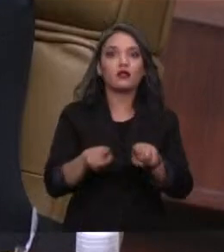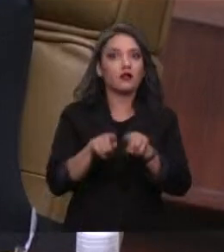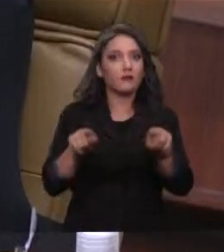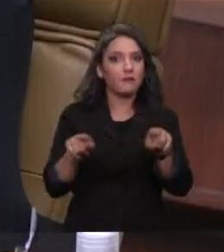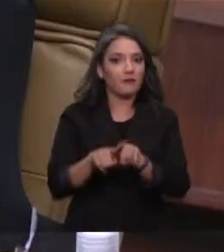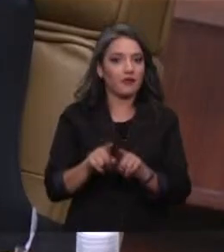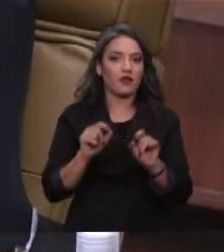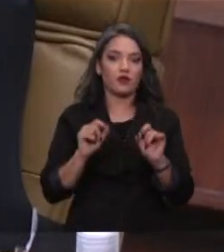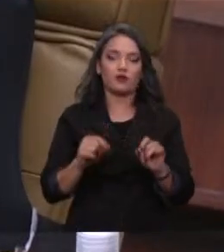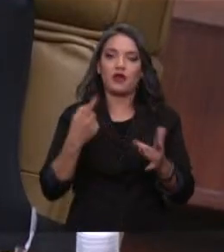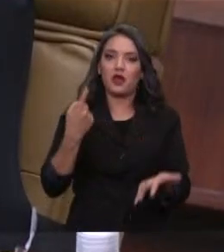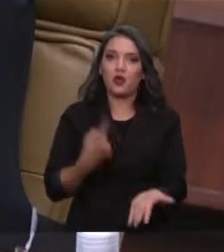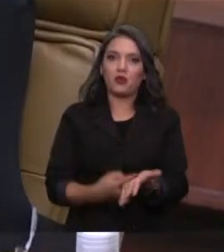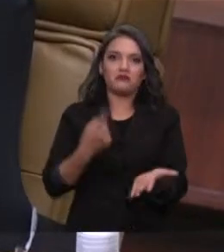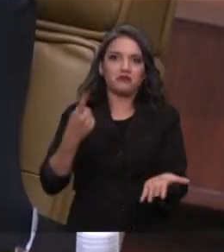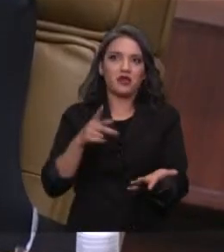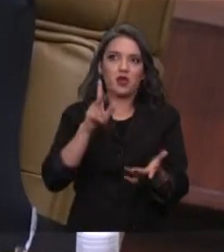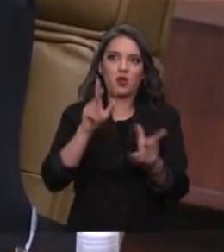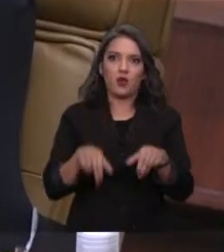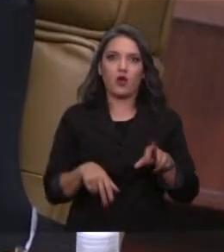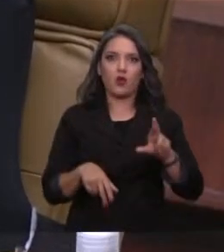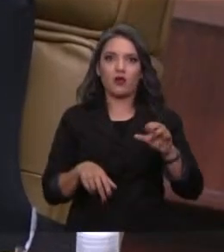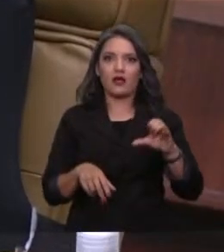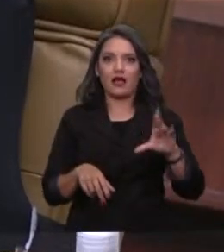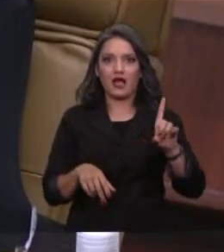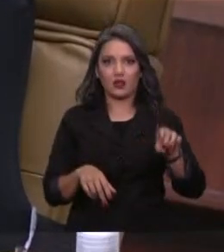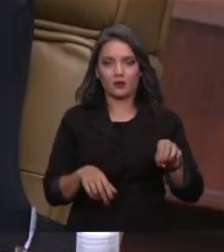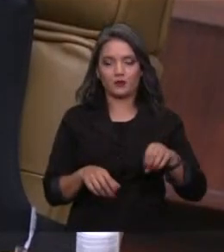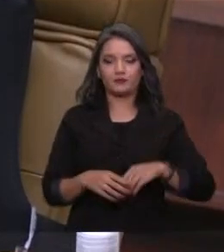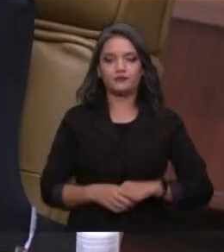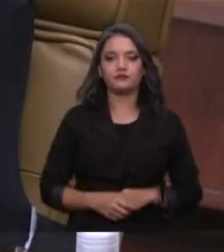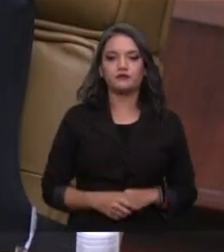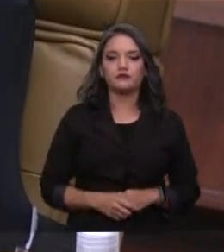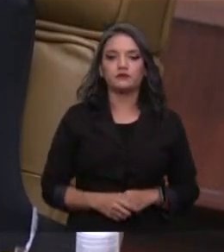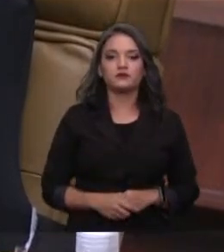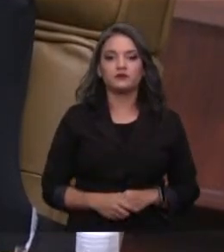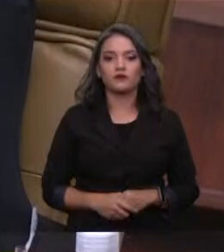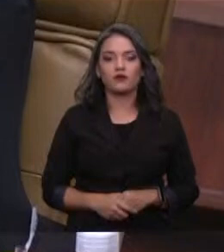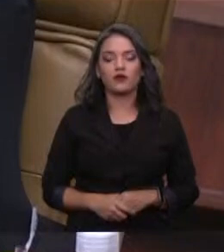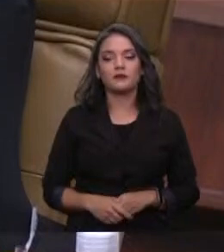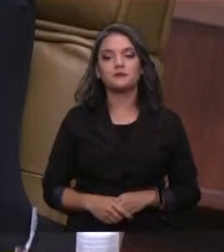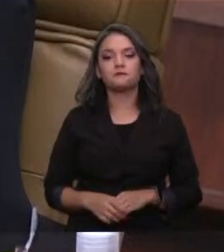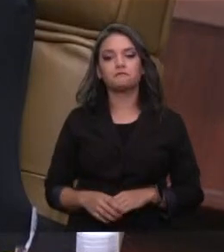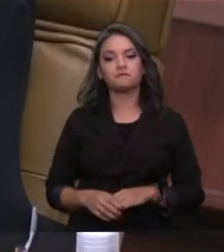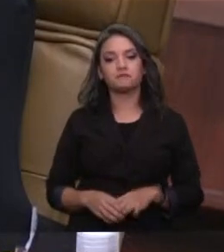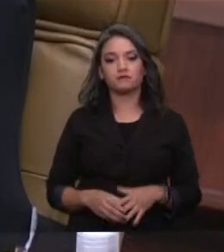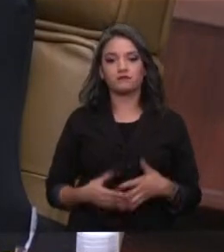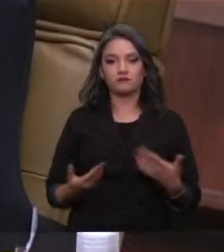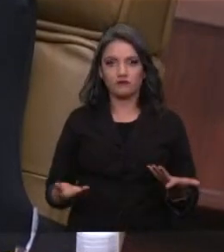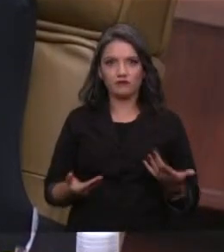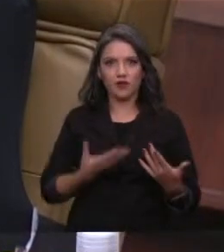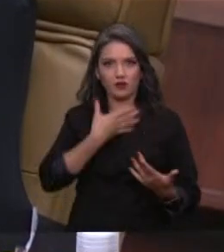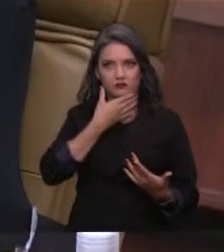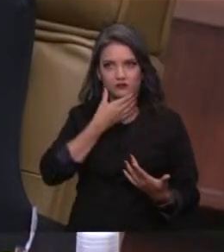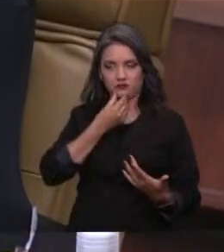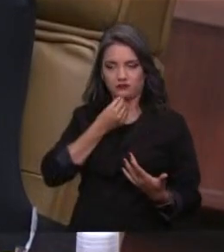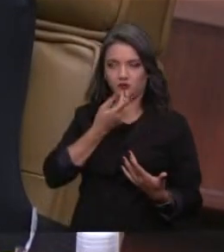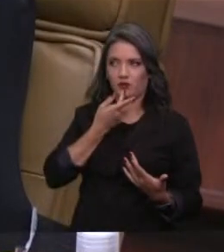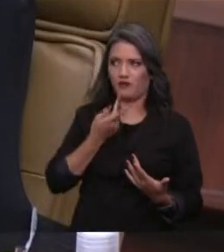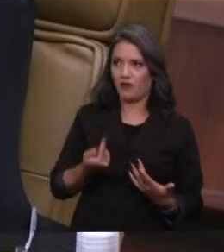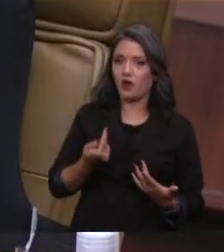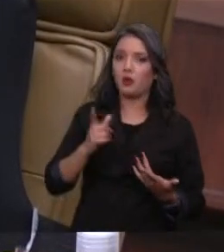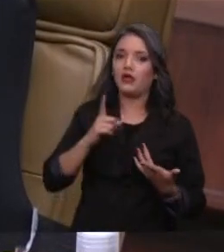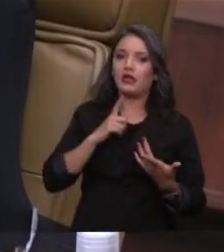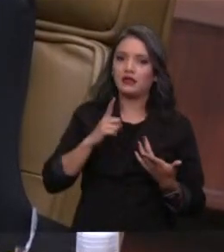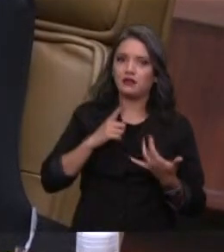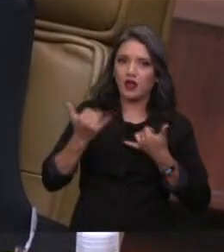também as afirmações do senhor Ricardo Pessoa. A partir, diz a testemunha colaboradora, a partir de